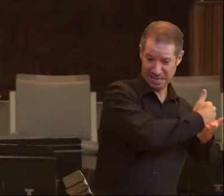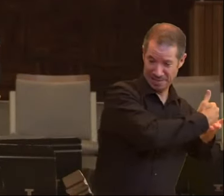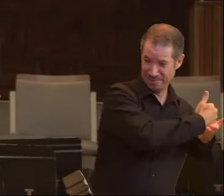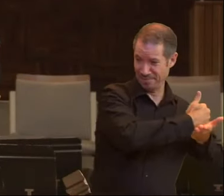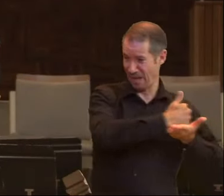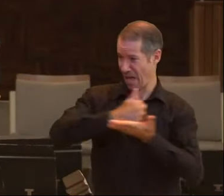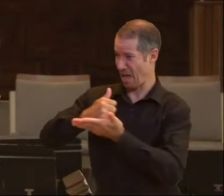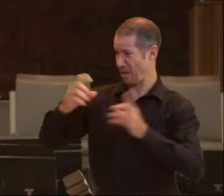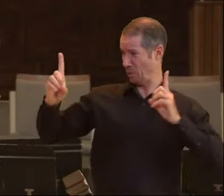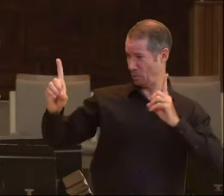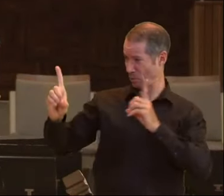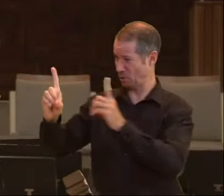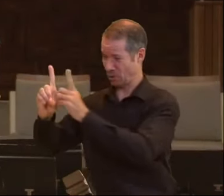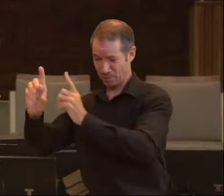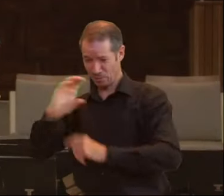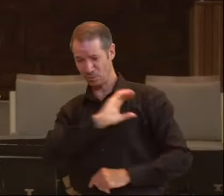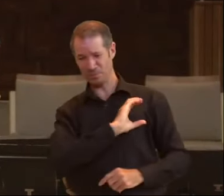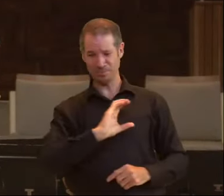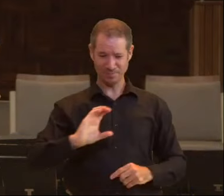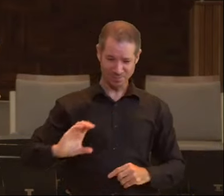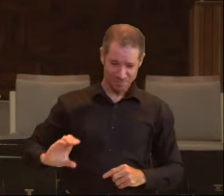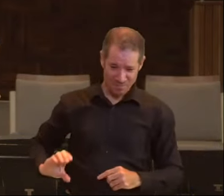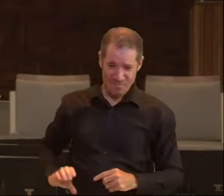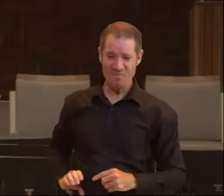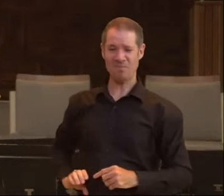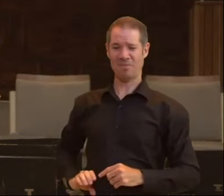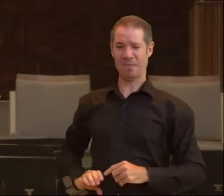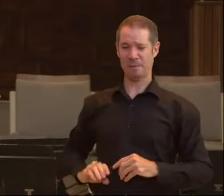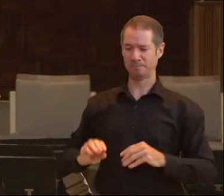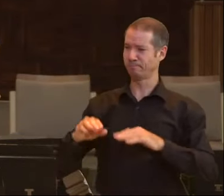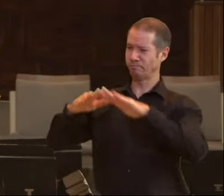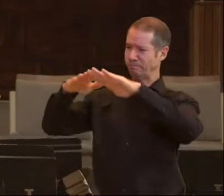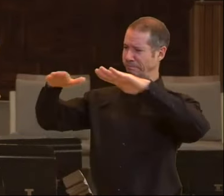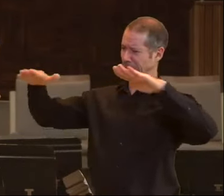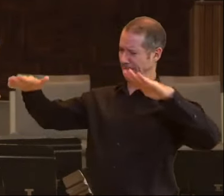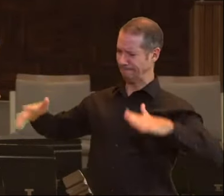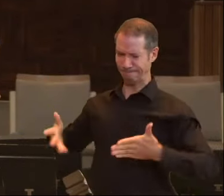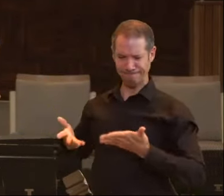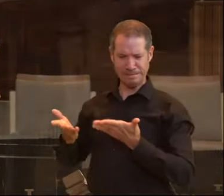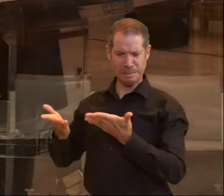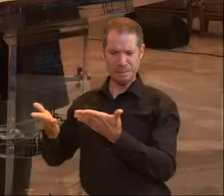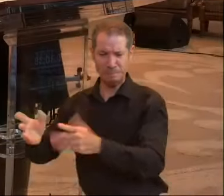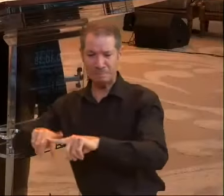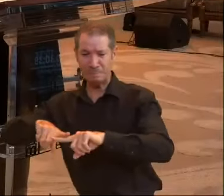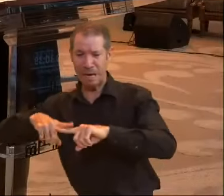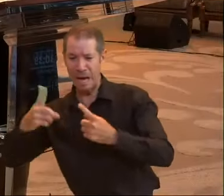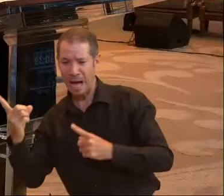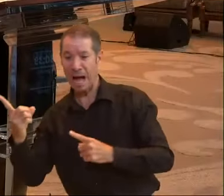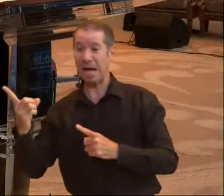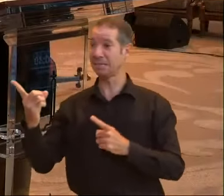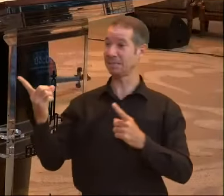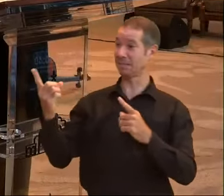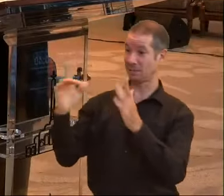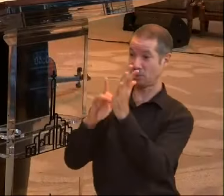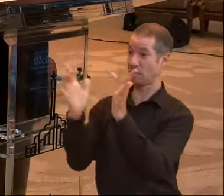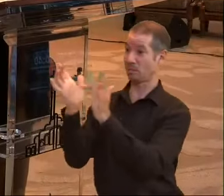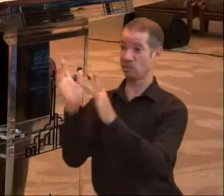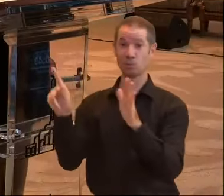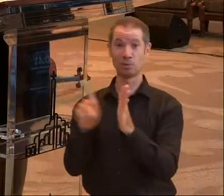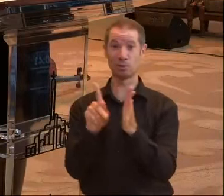Levaram diante de Cristo no mesmo ato, mas ele era a